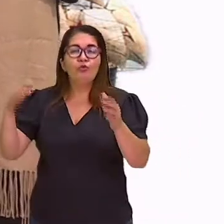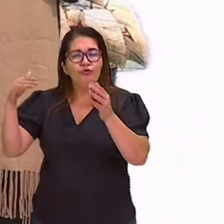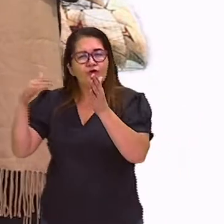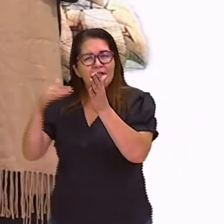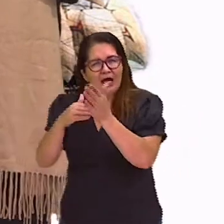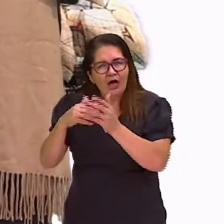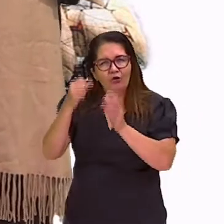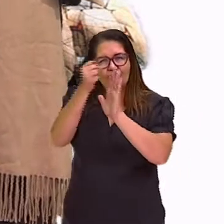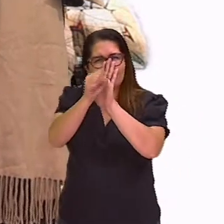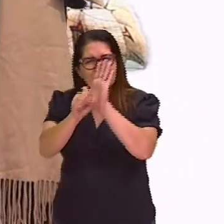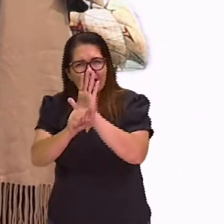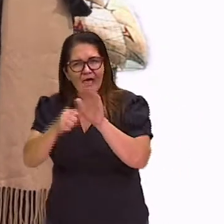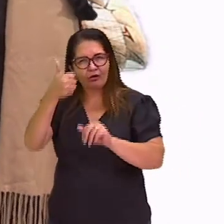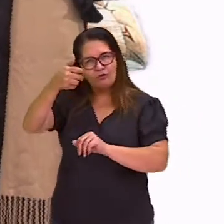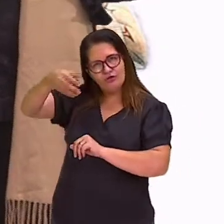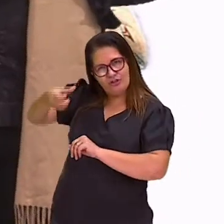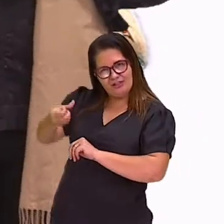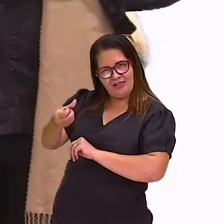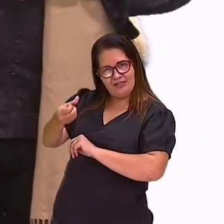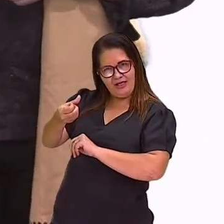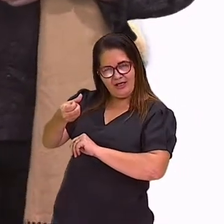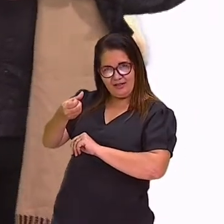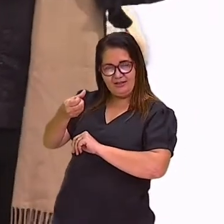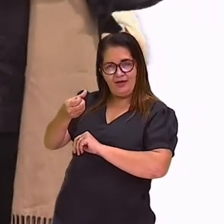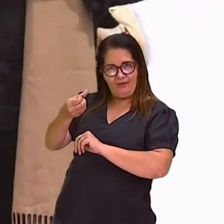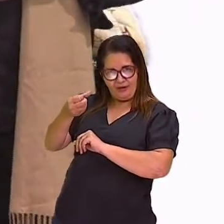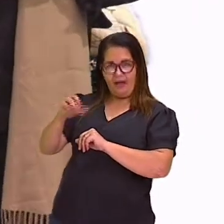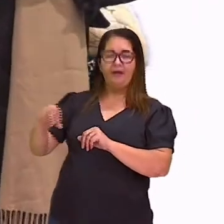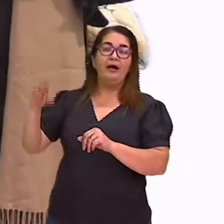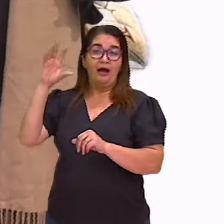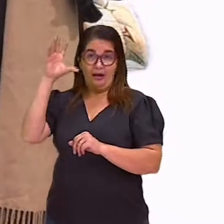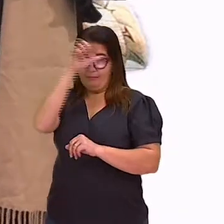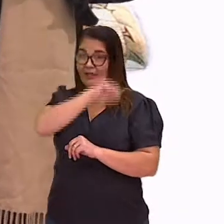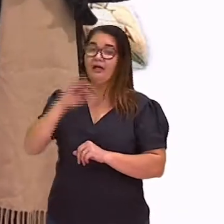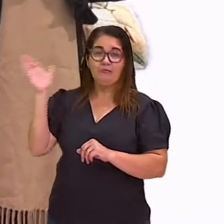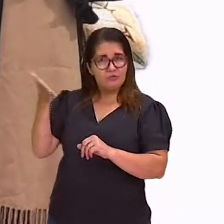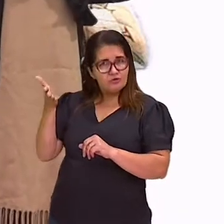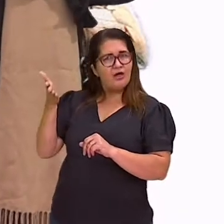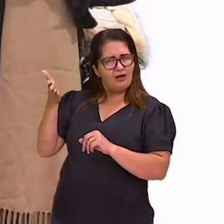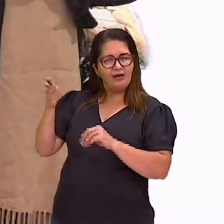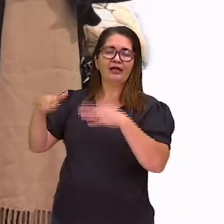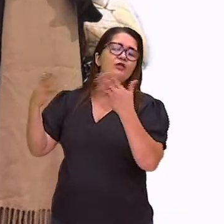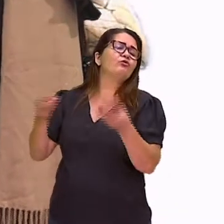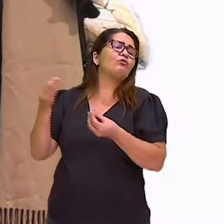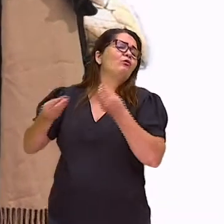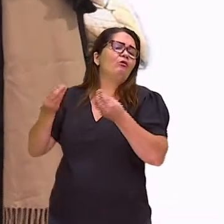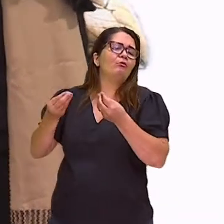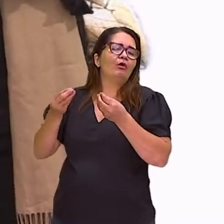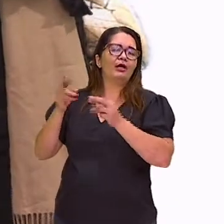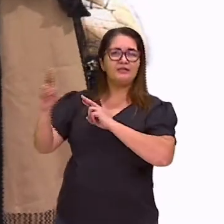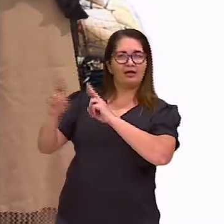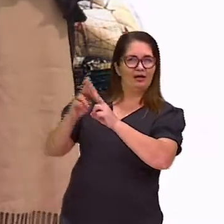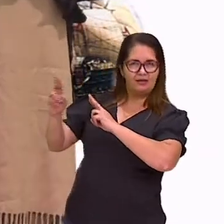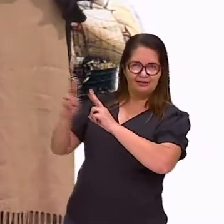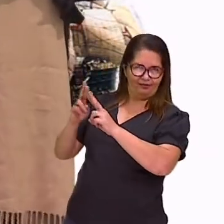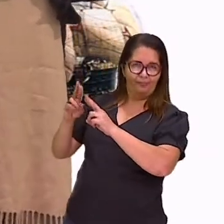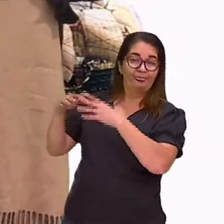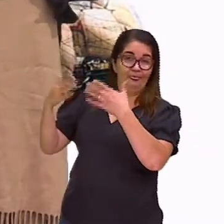1580, a Holanda tinha um envolvimento direto com o negócio do açúcar produzido no Brasil,